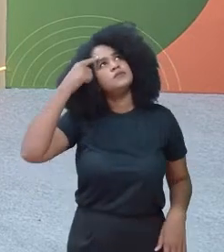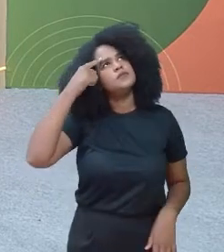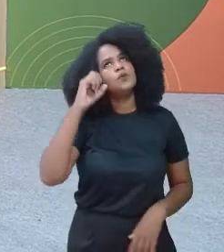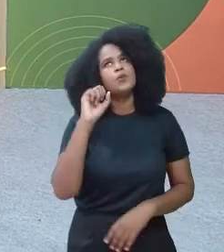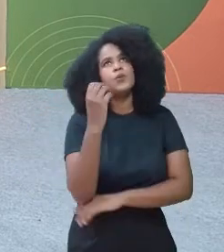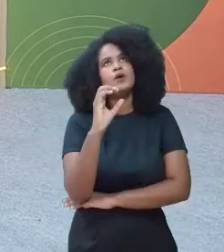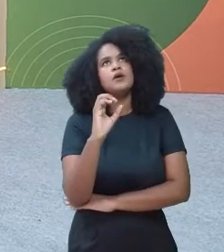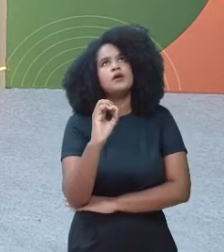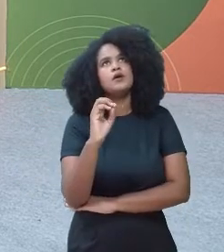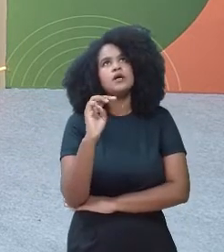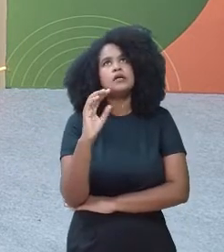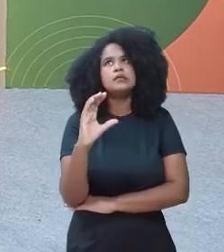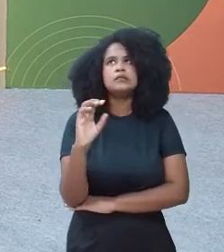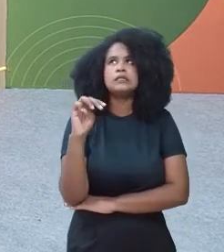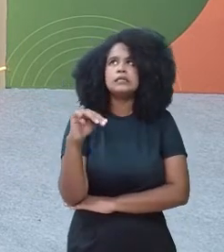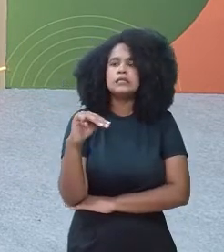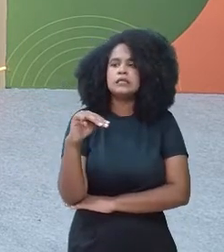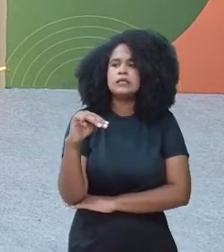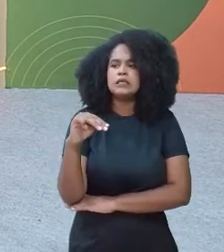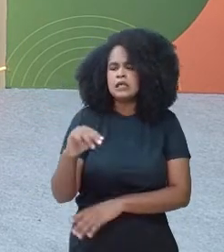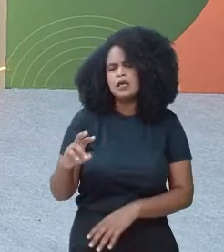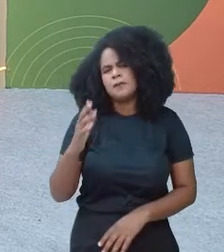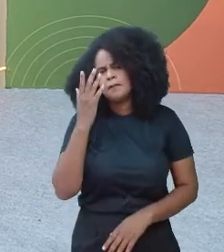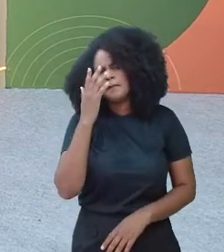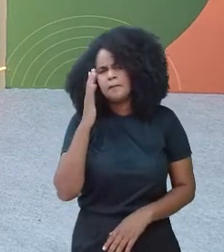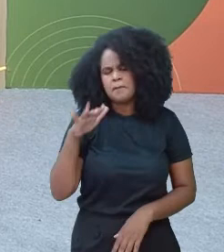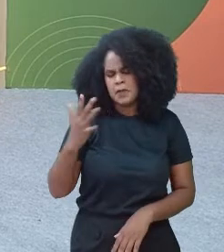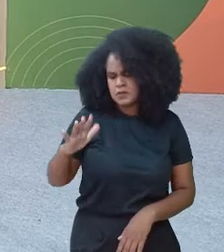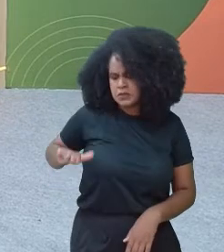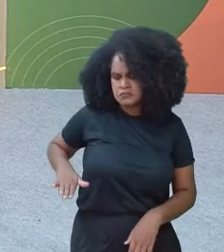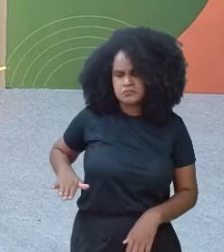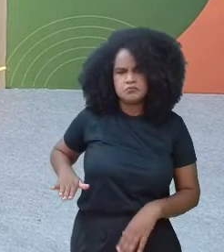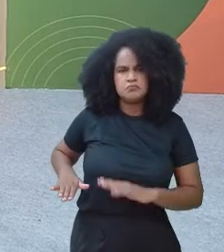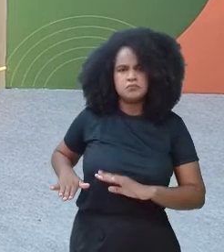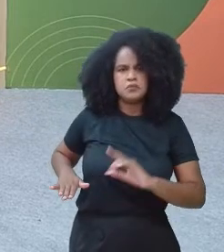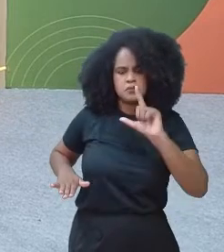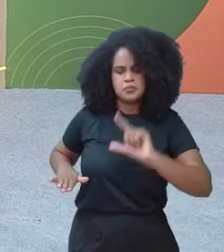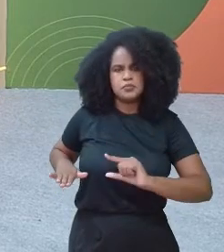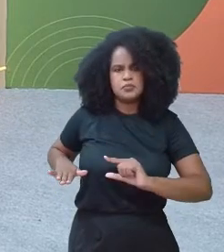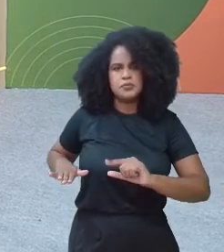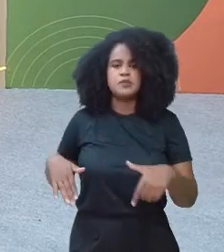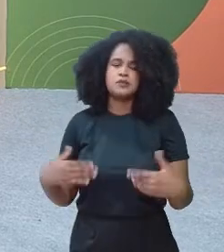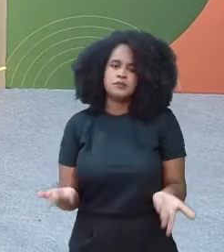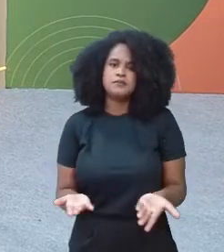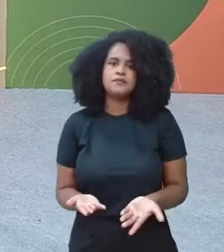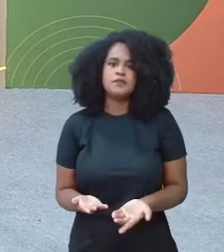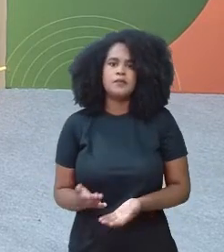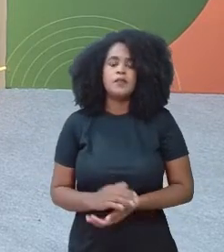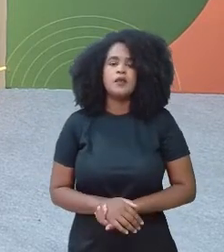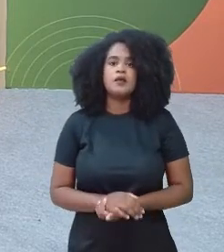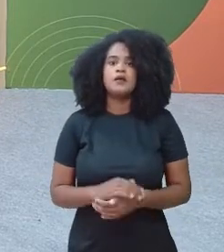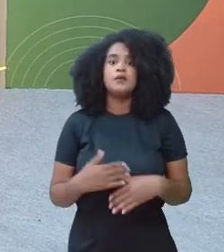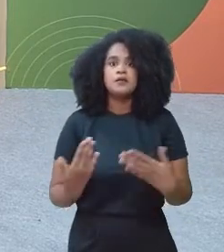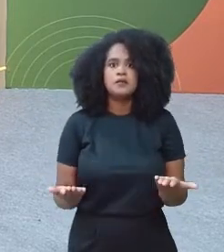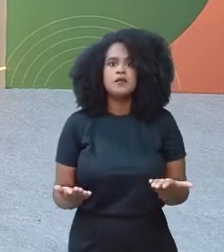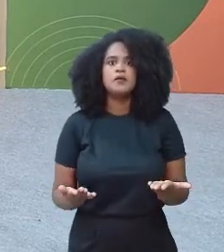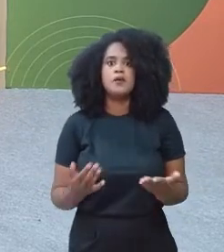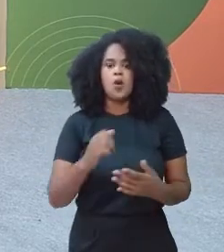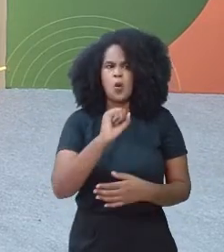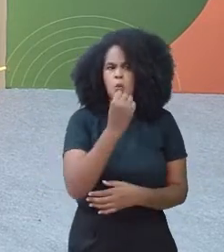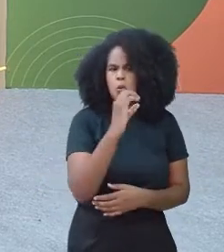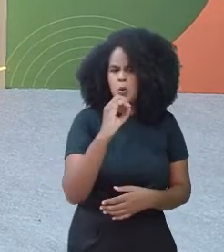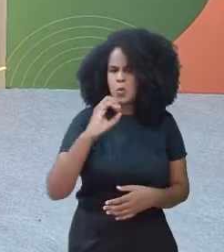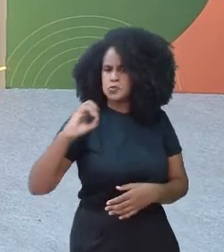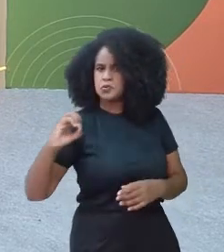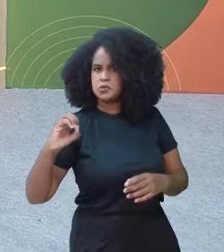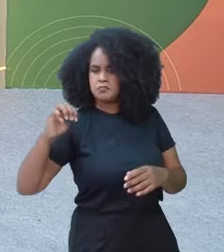80 centímetros. Eu acho que ele bate aqui assim, pequenininho assim, não é? E aí não vai ser muita diferença colocar